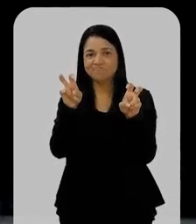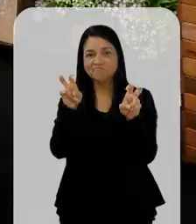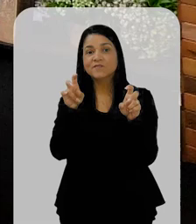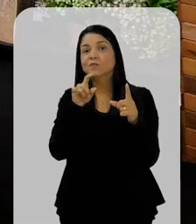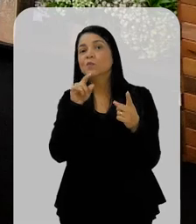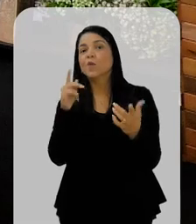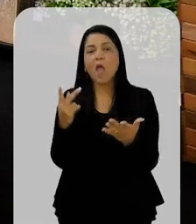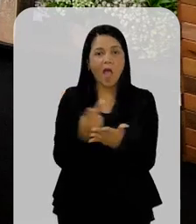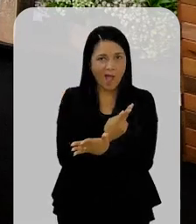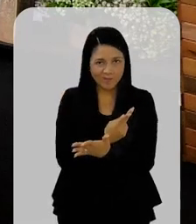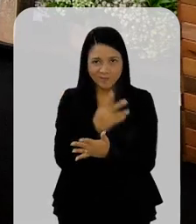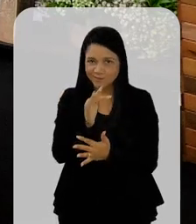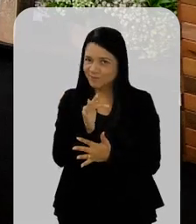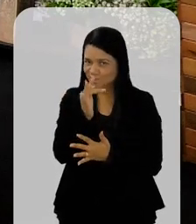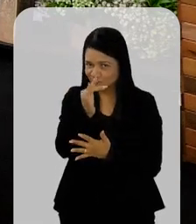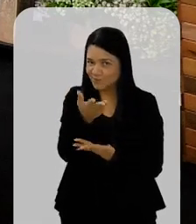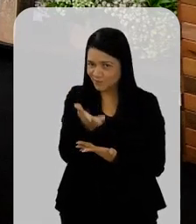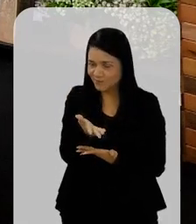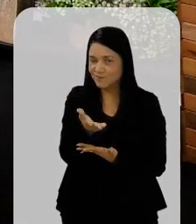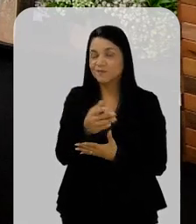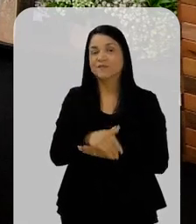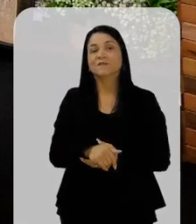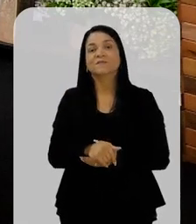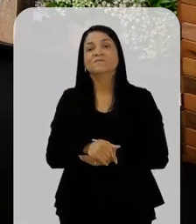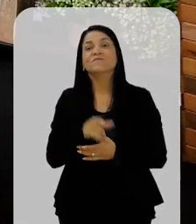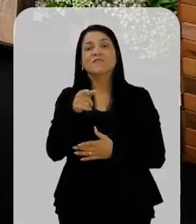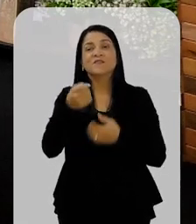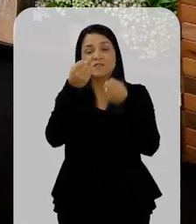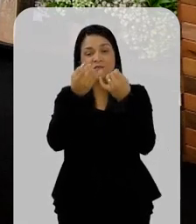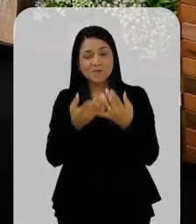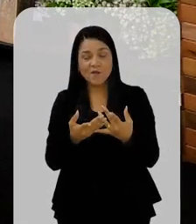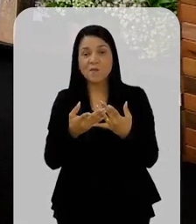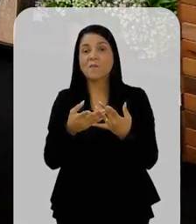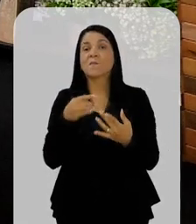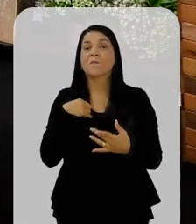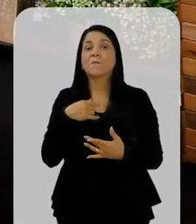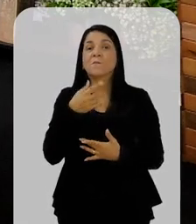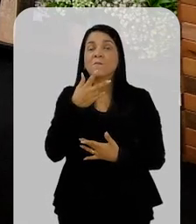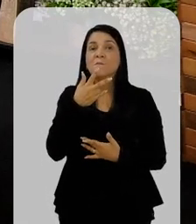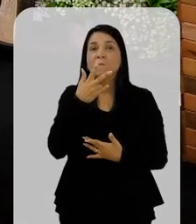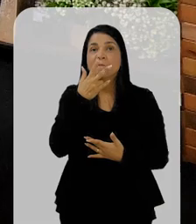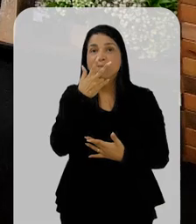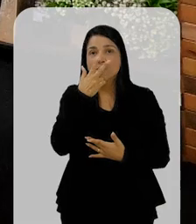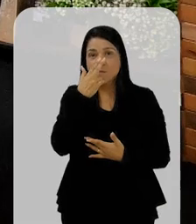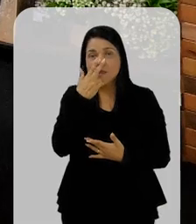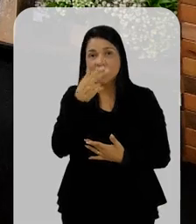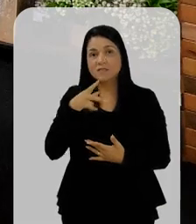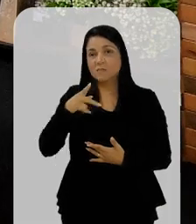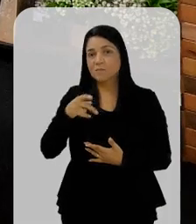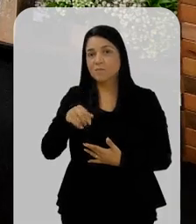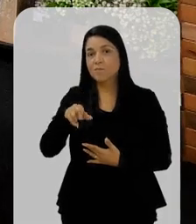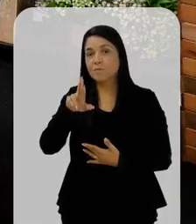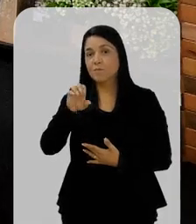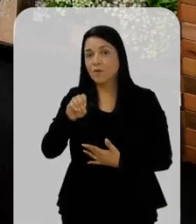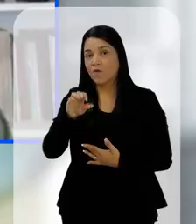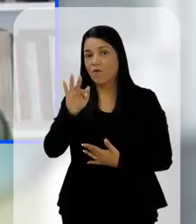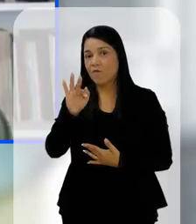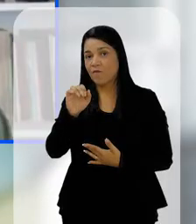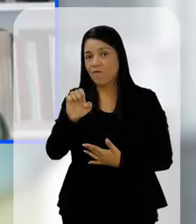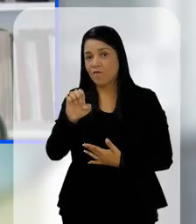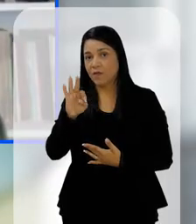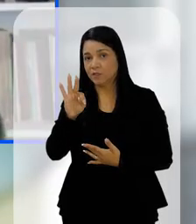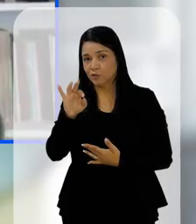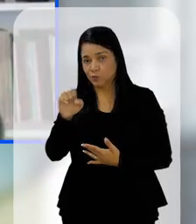que estava por acontecer, né? Fala um pouco pra gente sobre isso. É profético, né? É profético e eu gostaria muito que vários outros